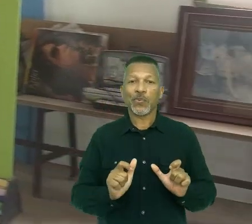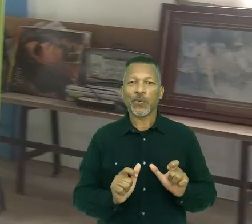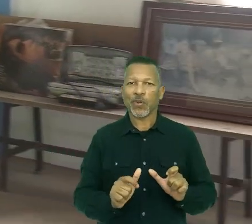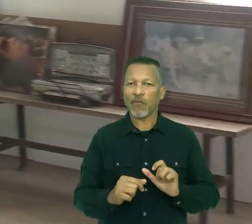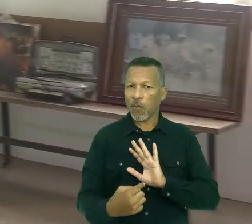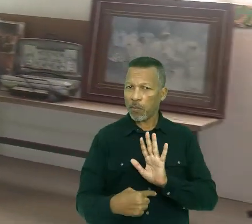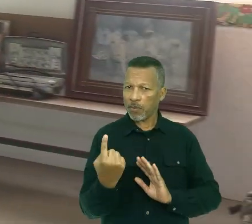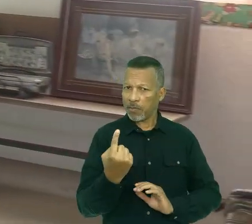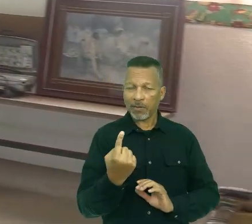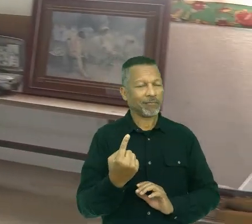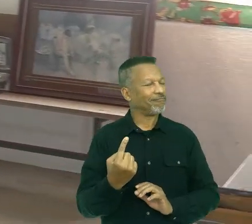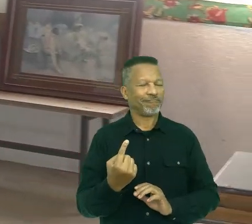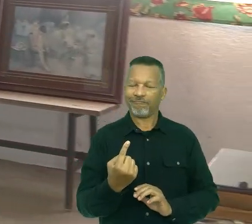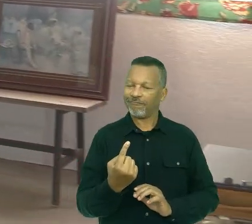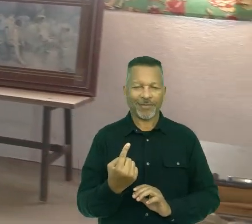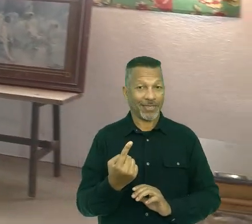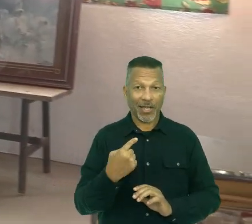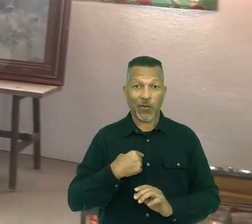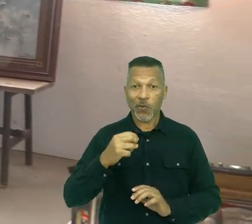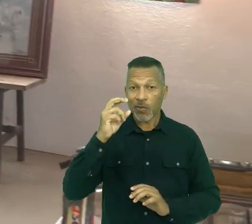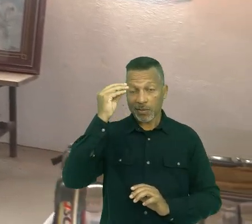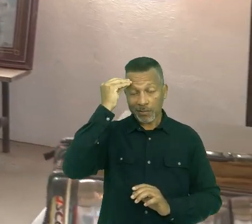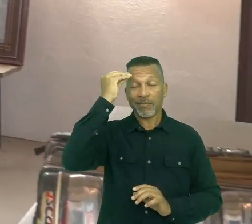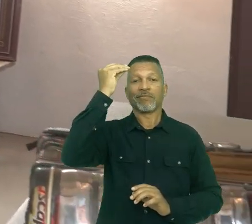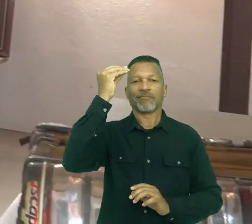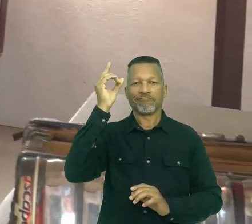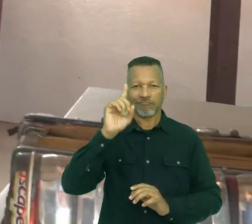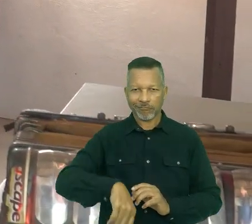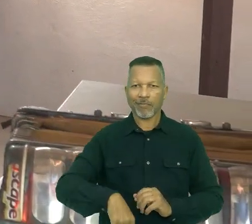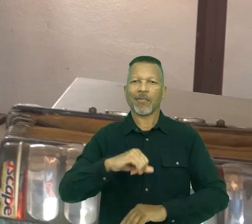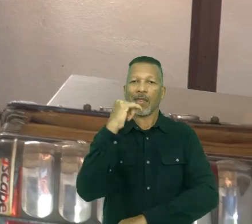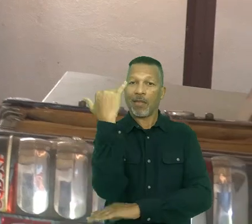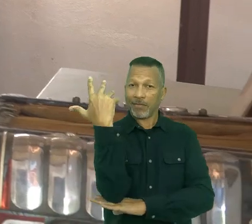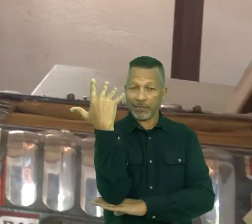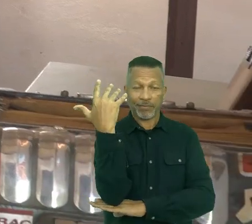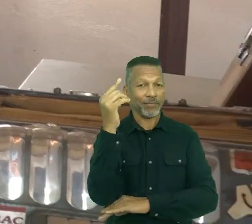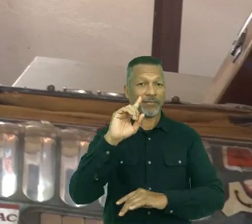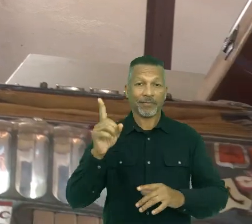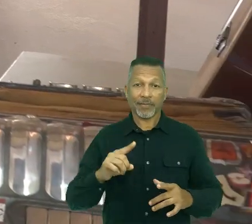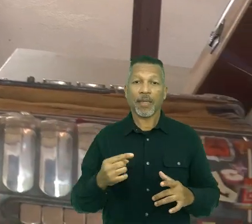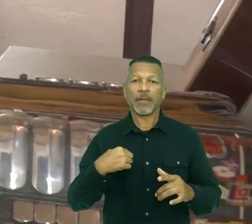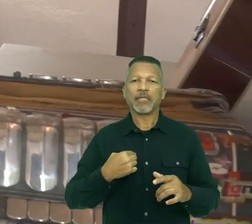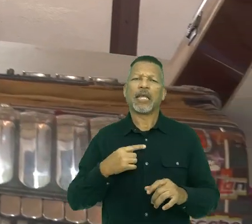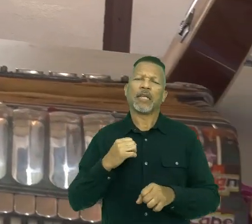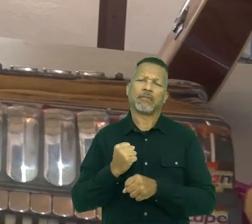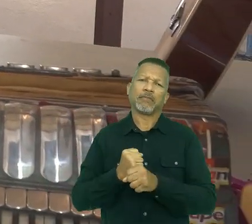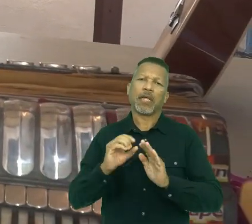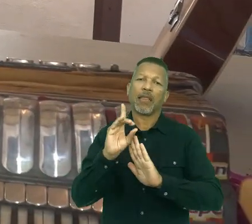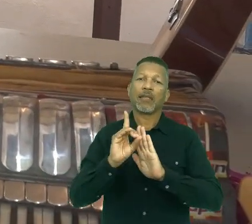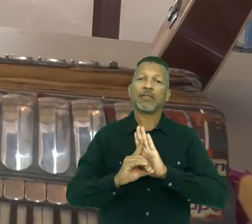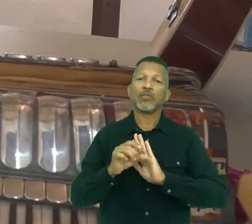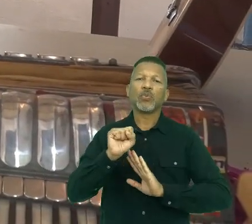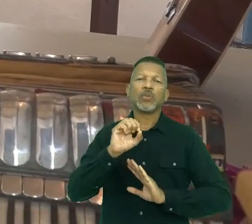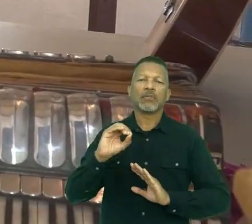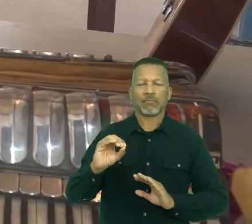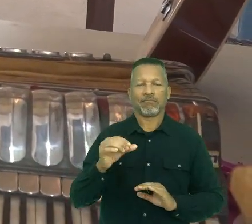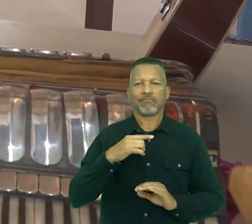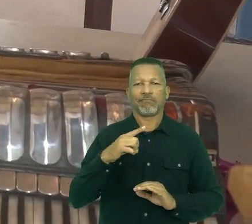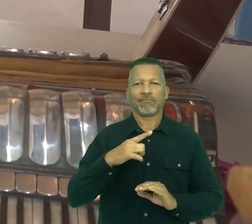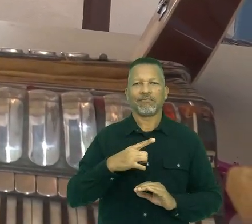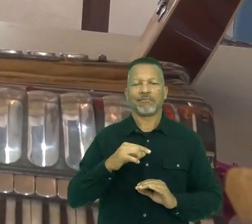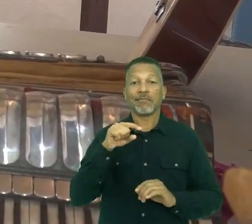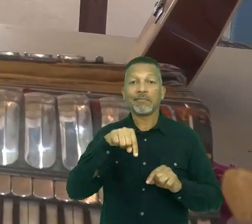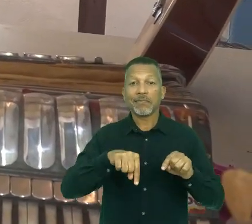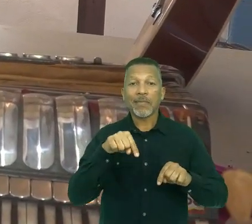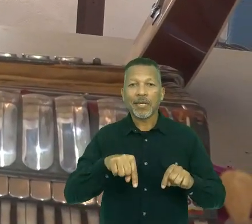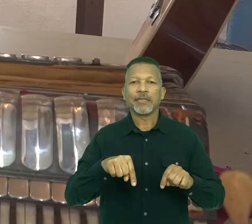não foi o primeiro a guardar as memórias do Congado de Ipatinga, mas existe desde a década de 80.